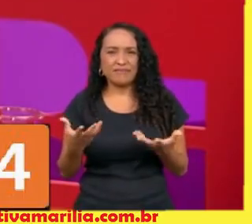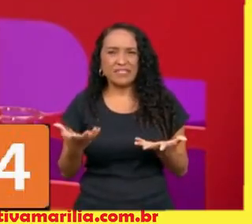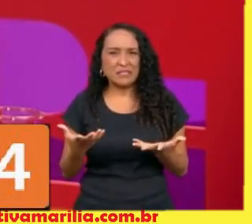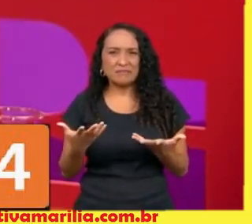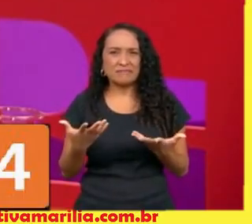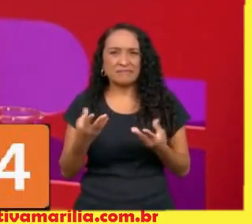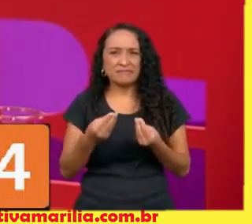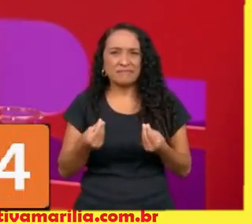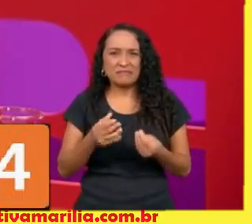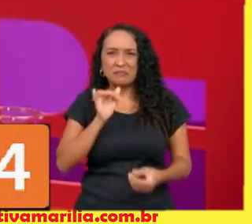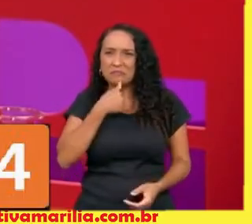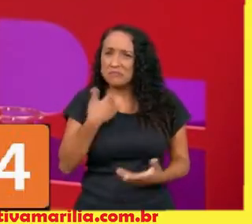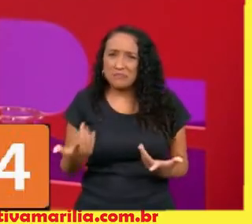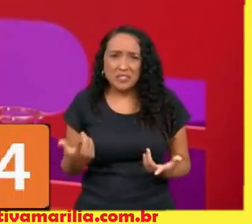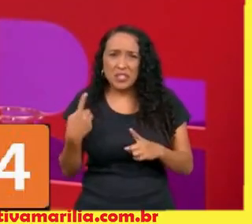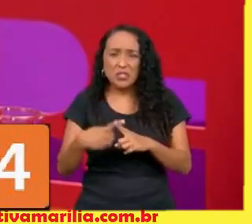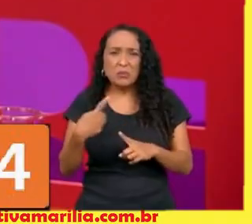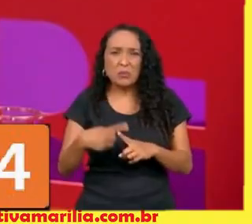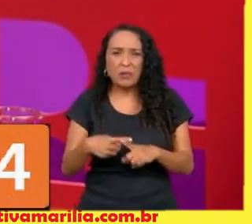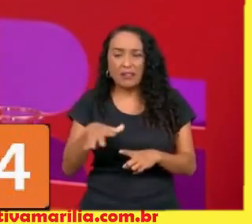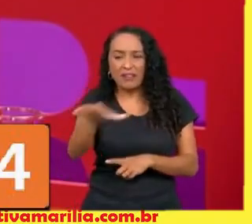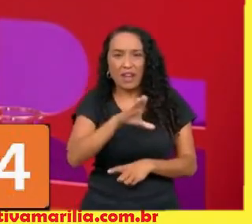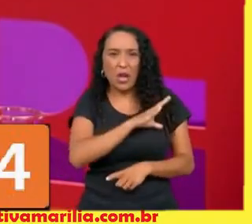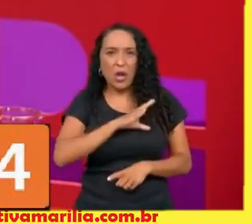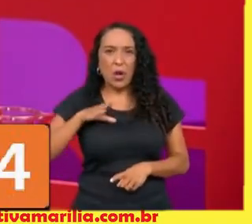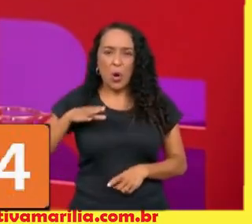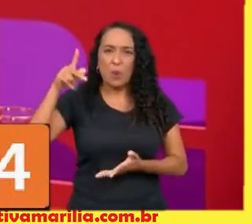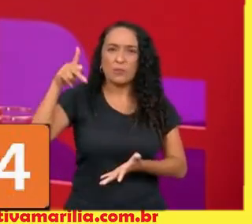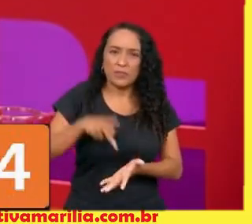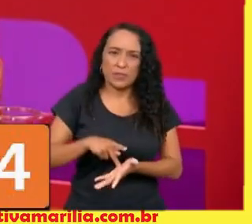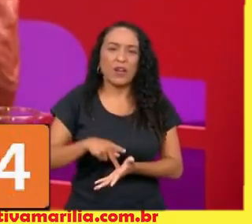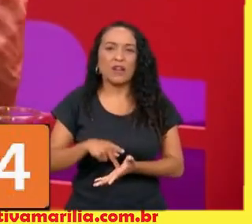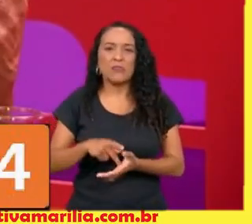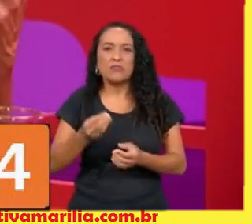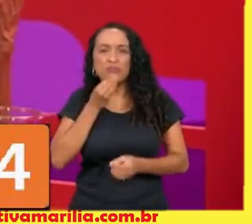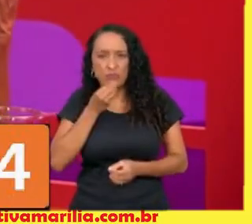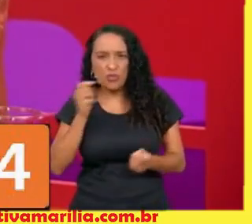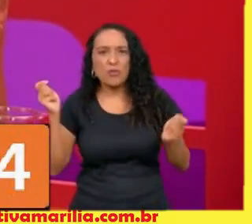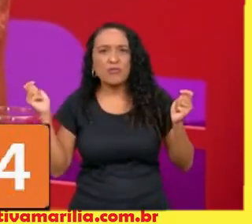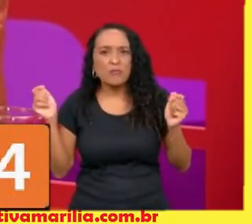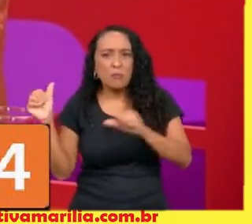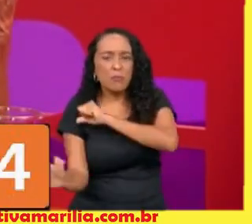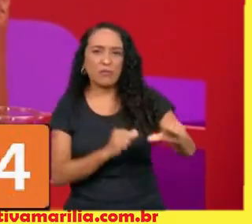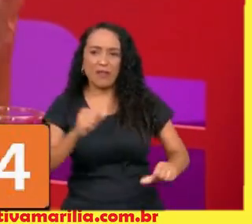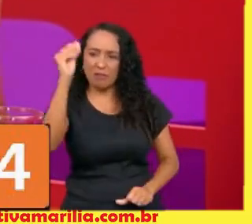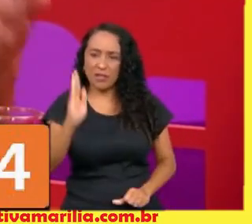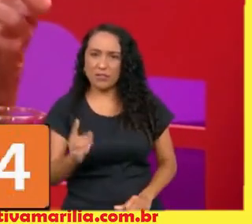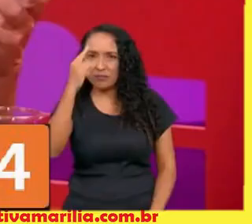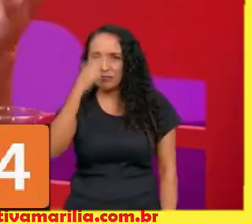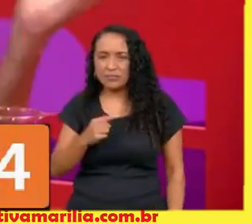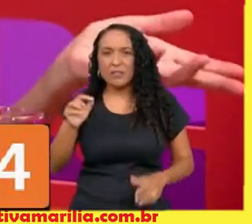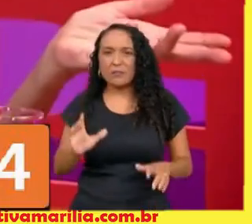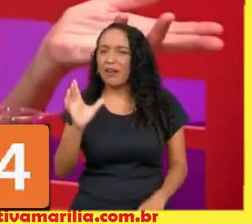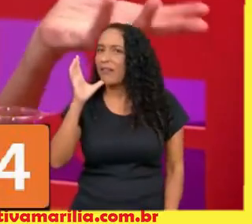frustrada, no sentido de que essa comissão, que poderia mudar a cara do Brasil, né, mas chegou tão